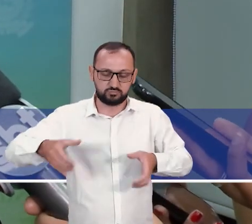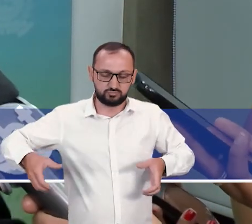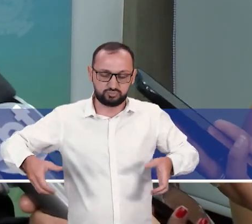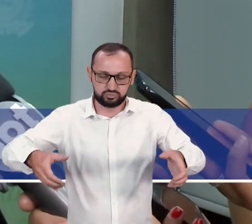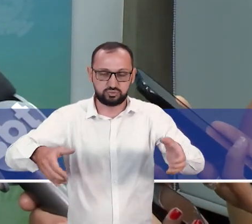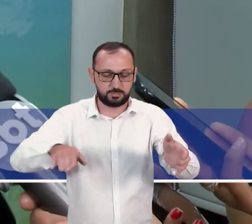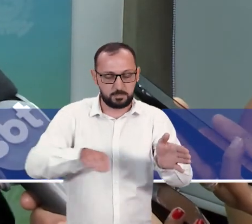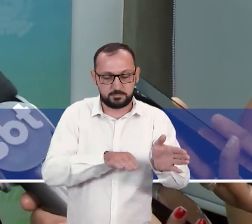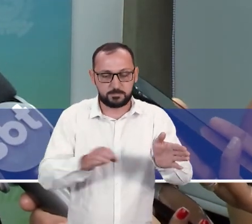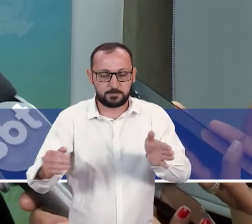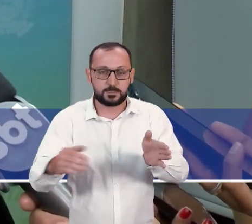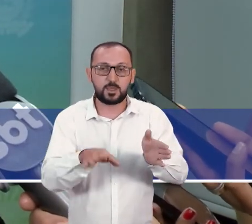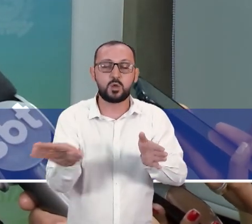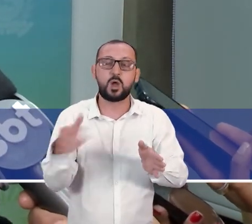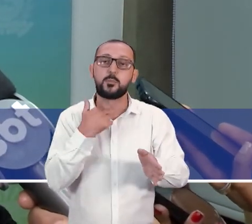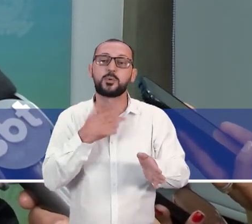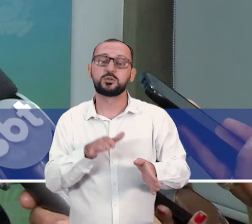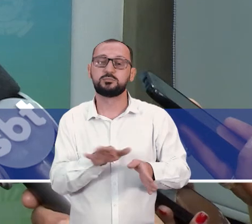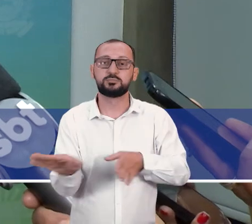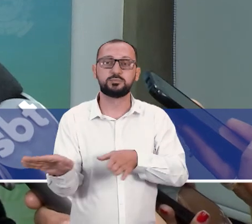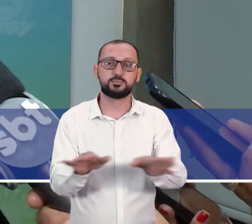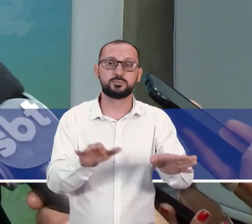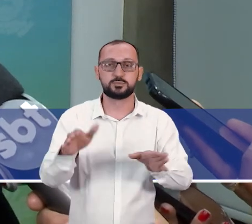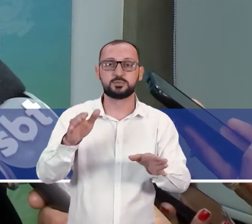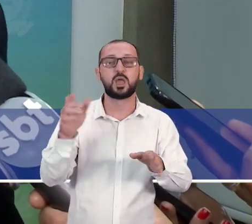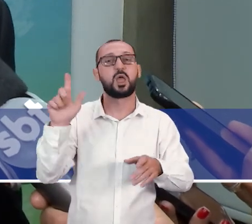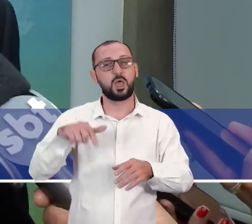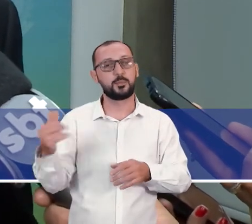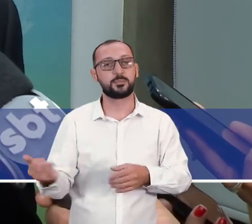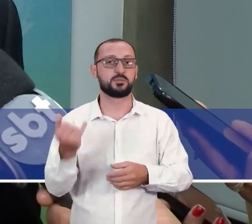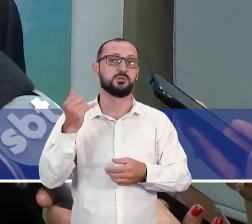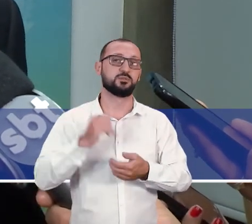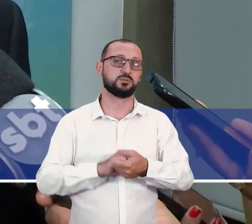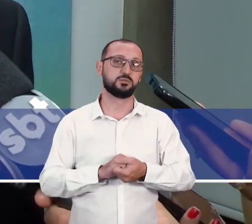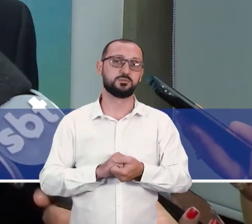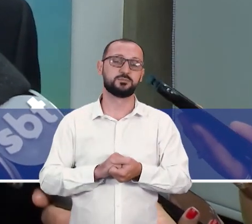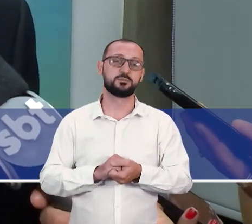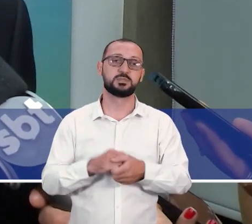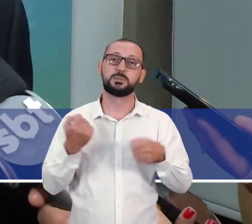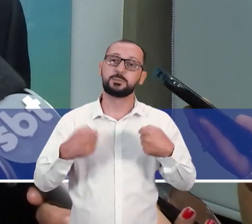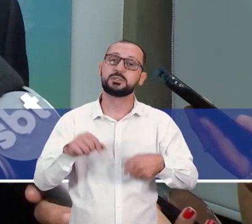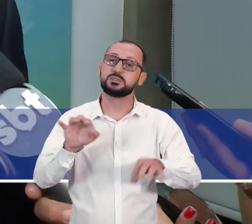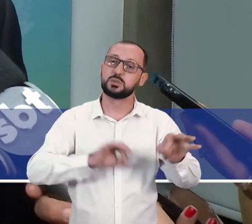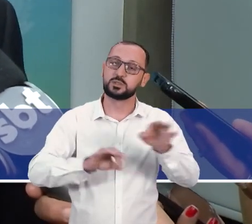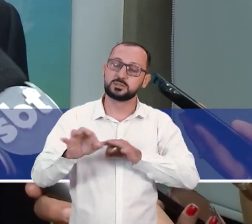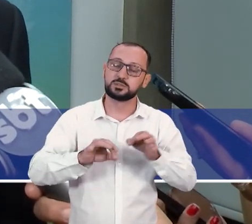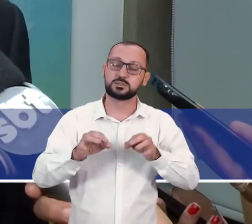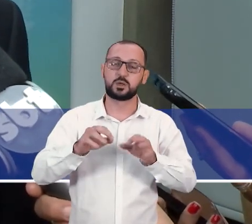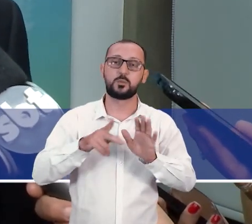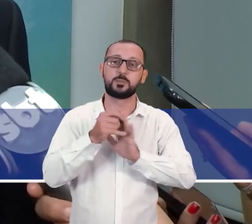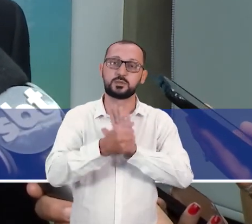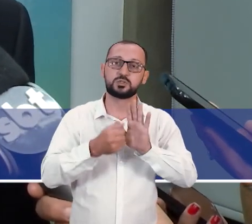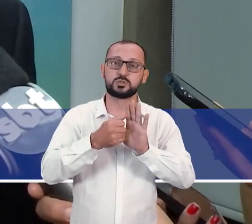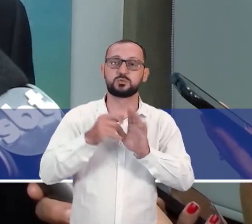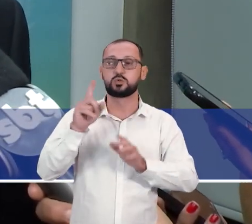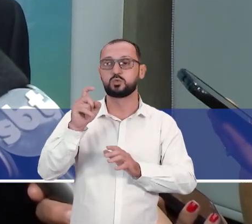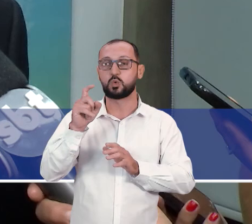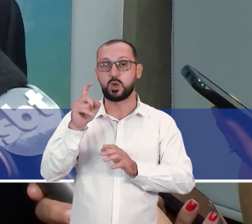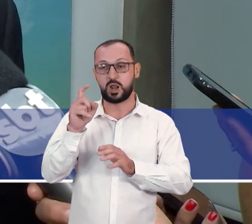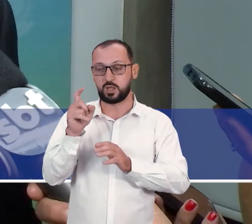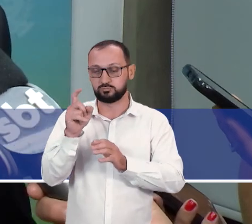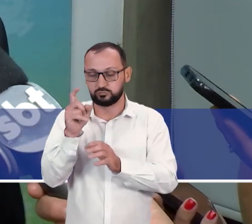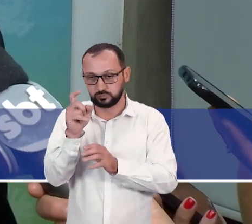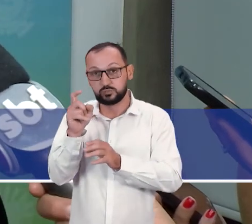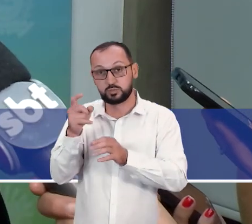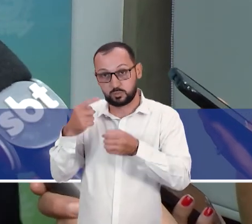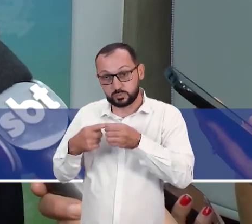guarda-reio de entradas, de fluxo de veículos é muito importante. Quer dizer, tem que se haver um planejamento, por exemplo,